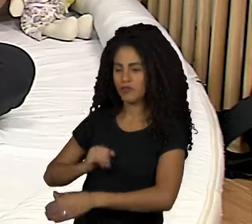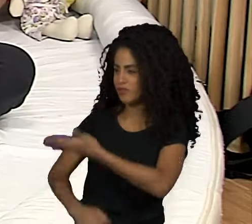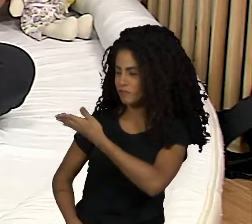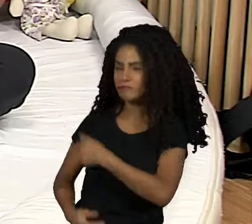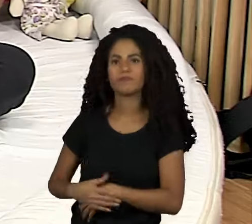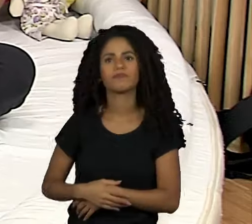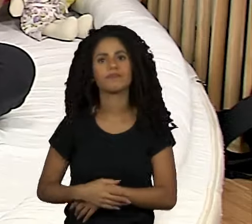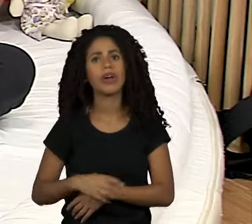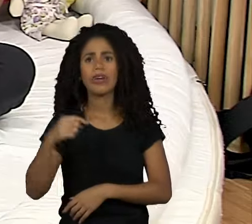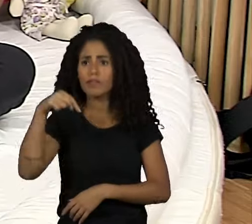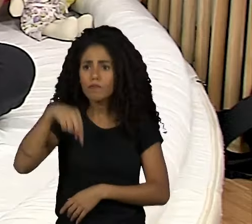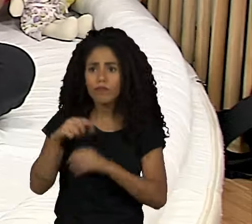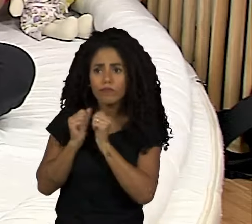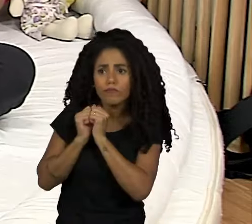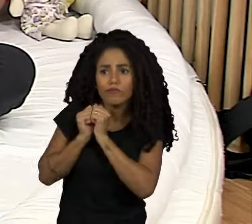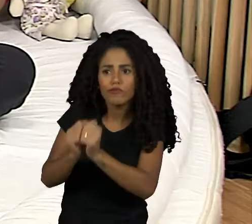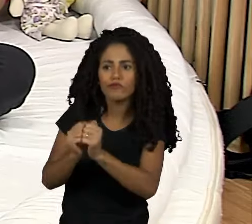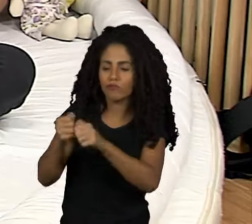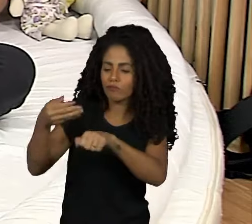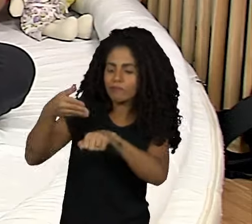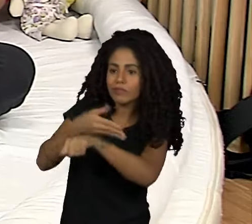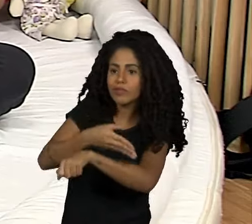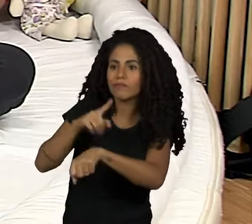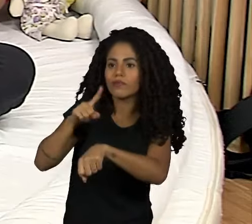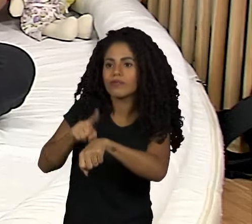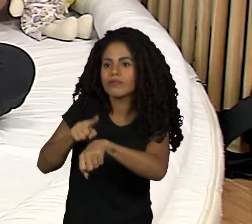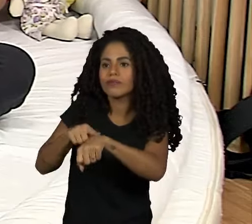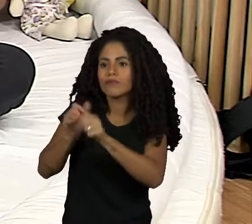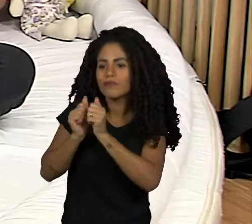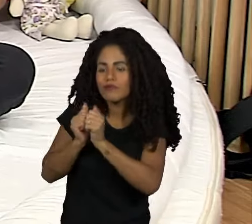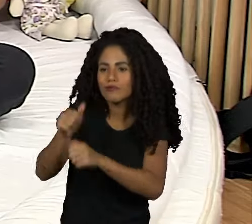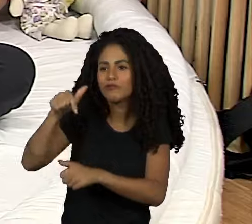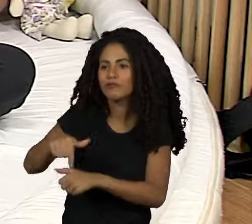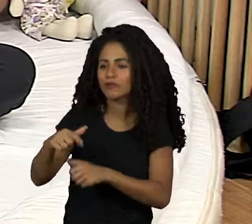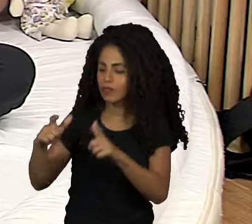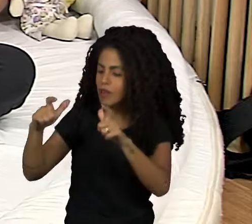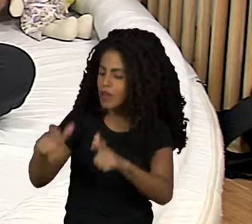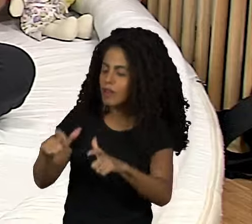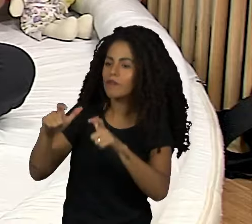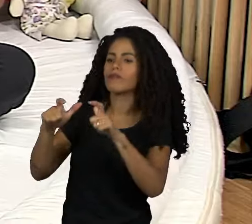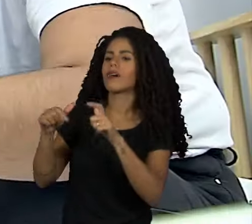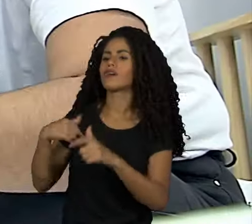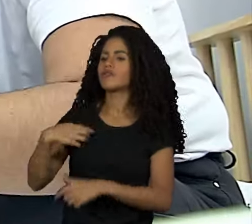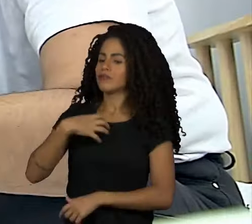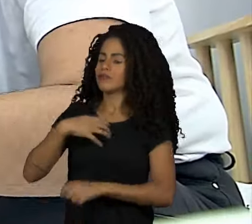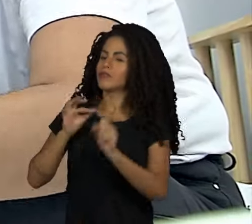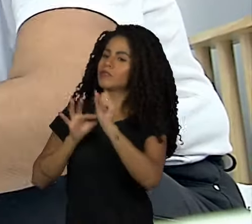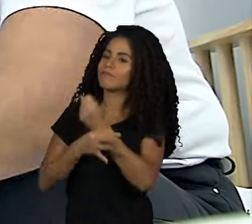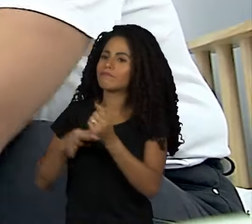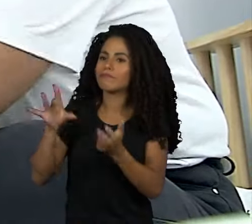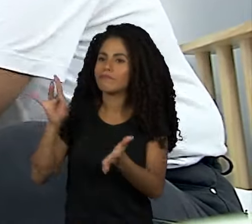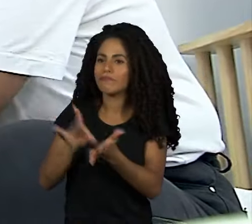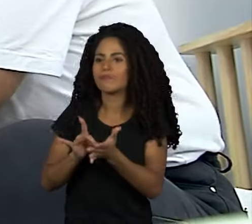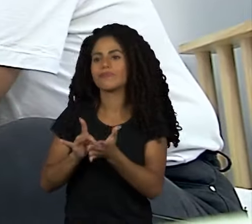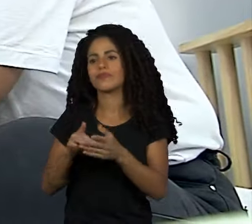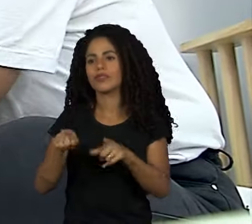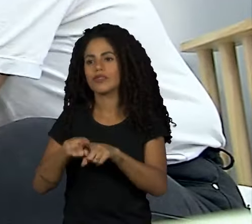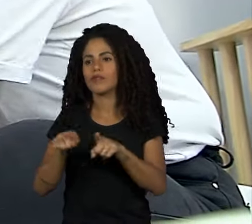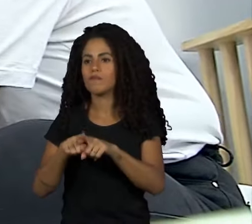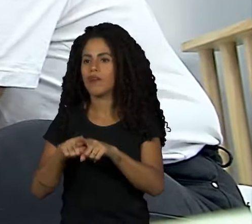poder estar junto, né, de participar desse momento com ele, é um lugar que adequa tanto a gente como o pai, né, e o neném se diverte,